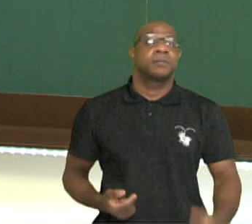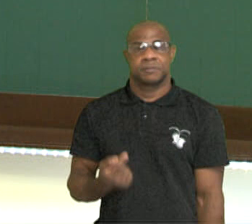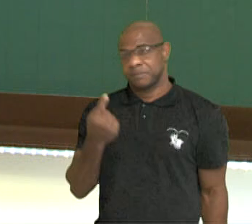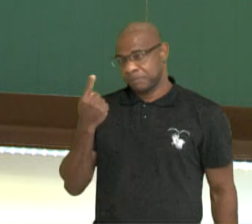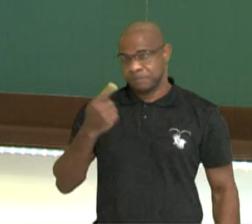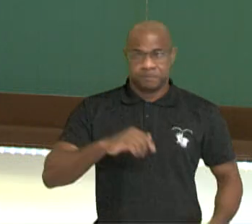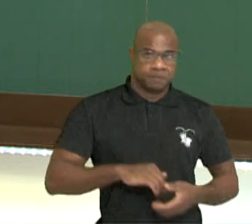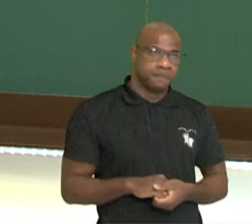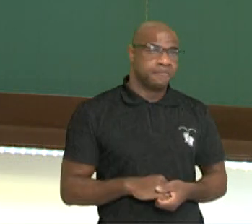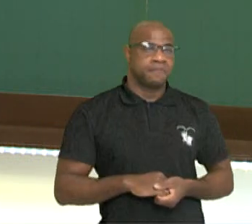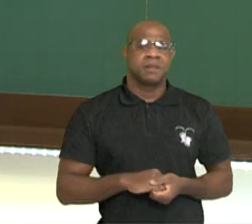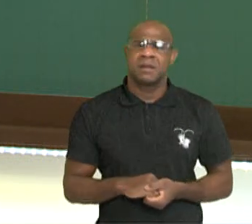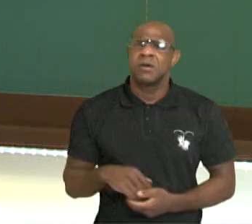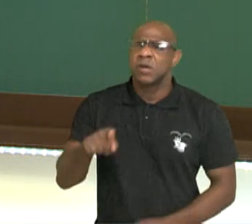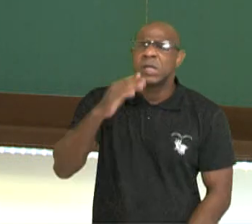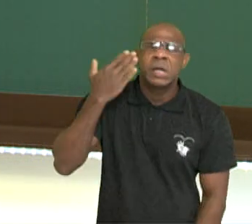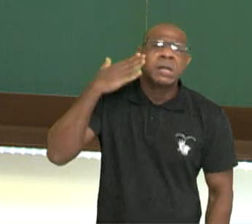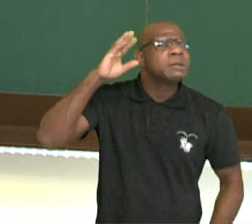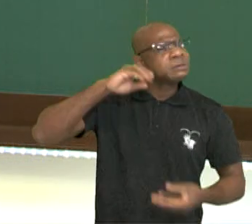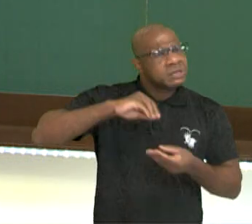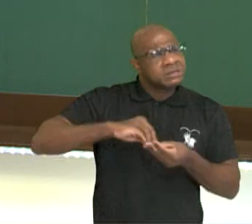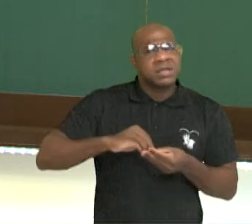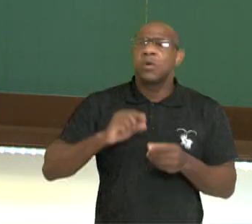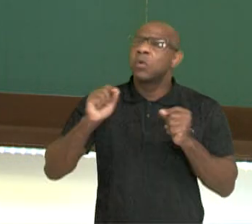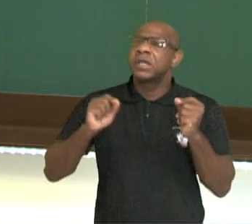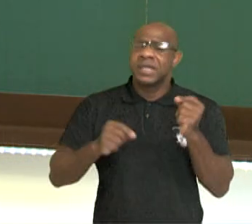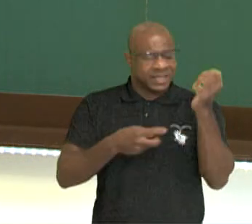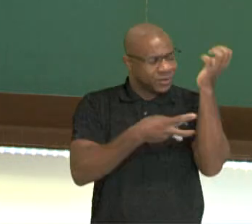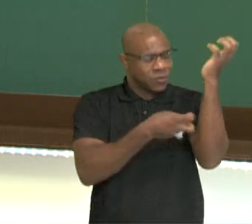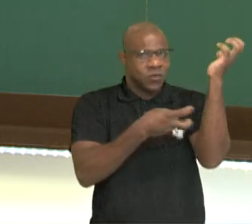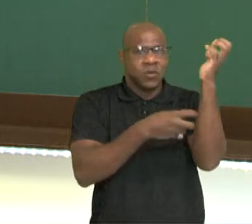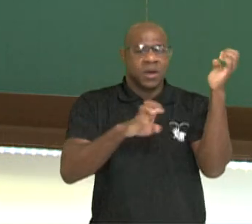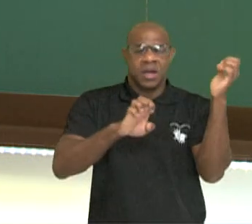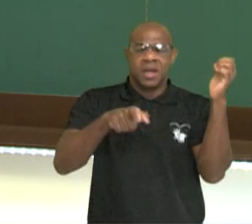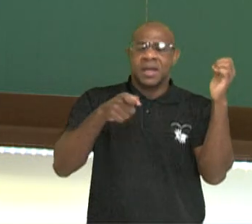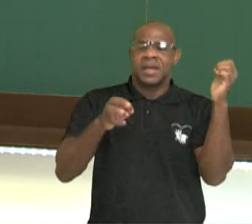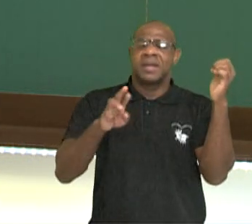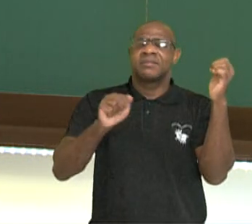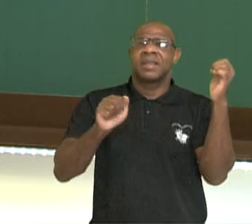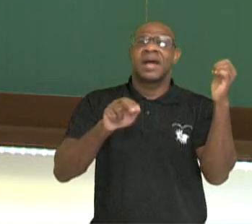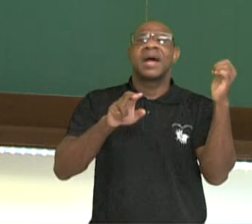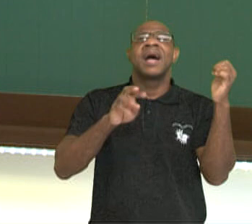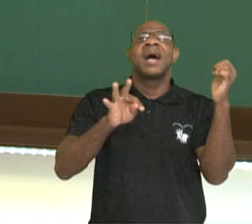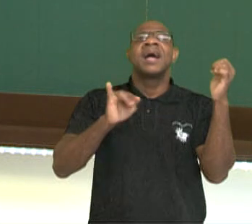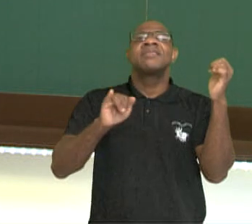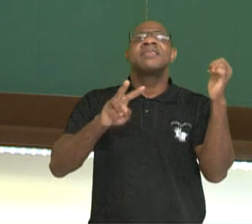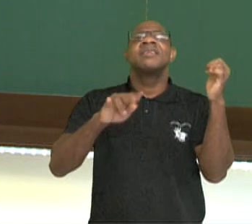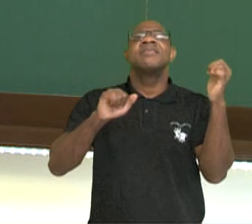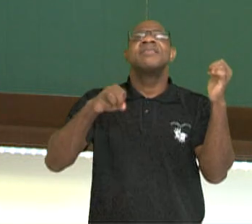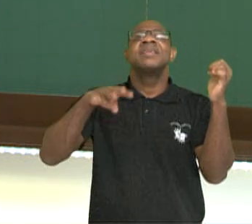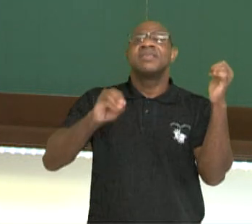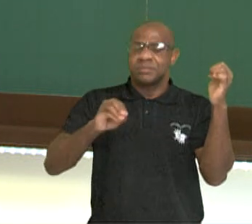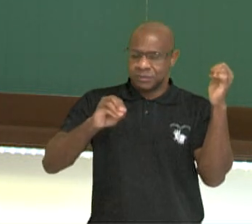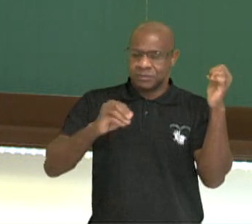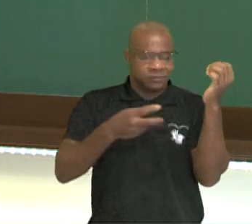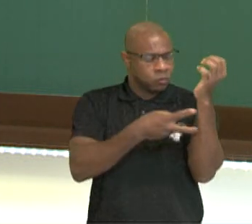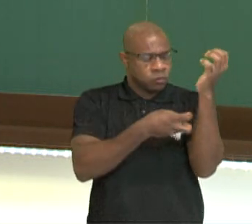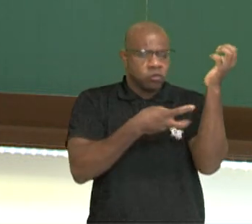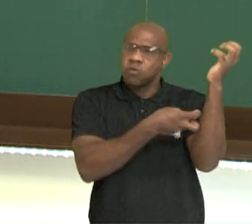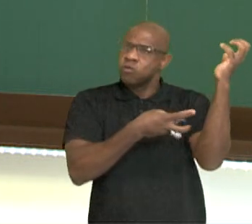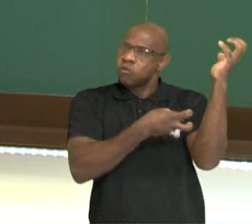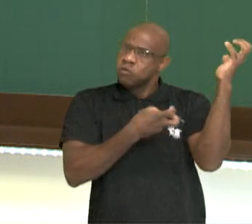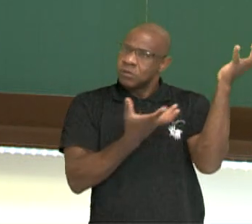primeira atividade. Será que você entendeu então o que é extrativismo? Que existem 3 tipos e nós conhecemos o primeiro, que é